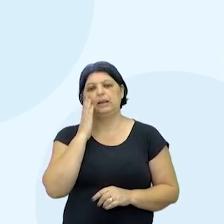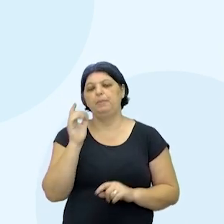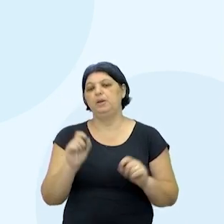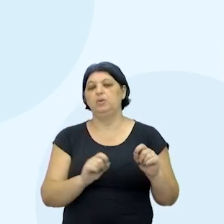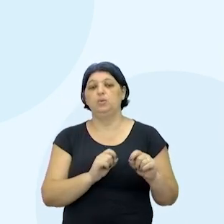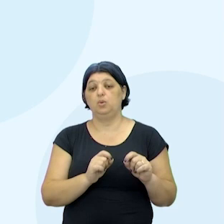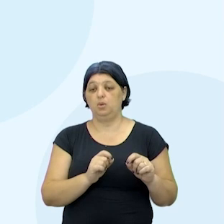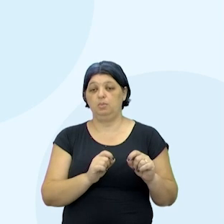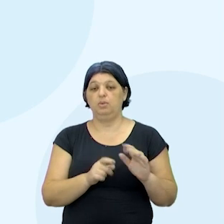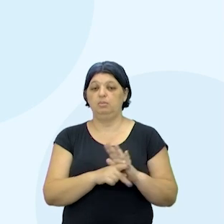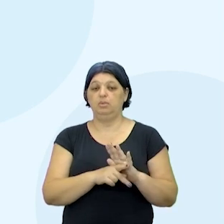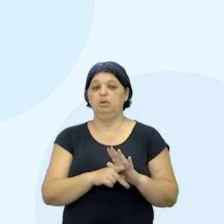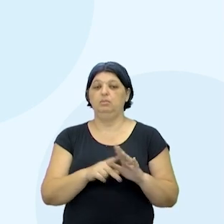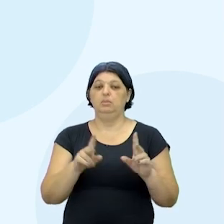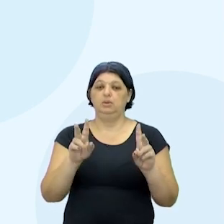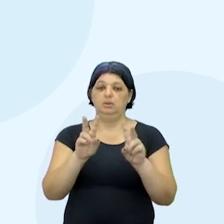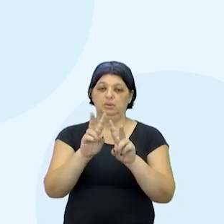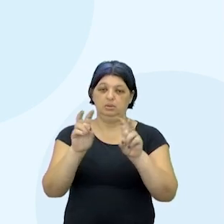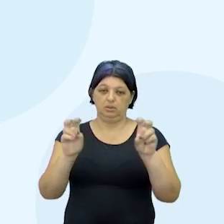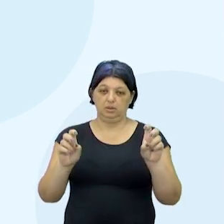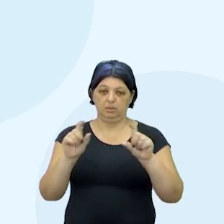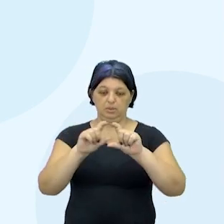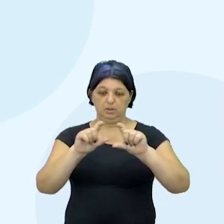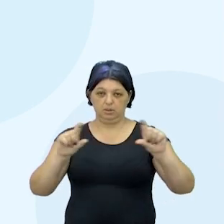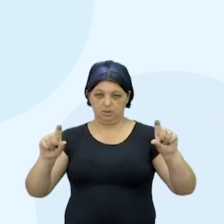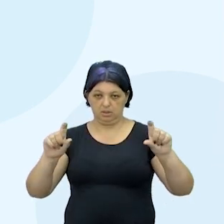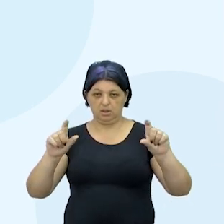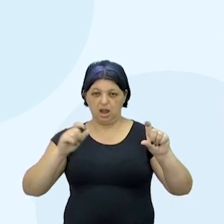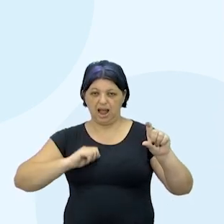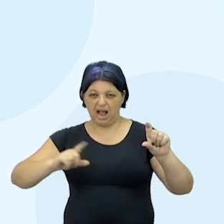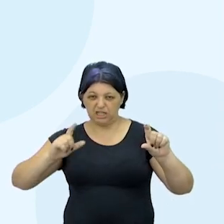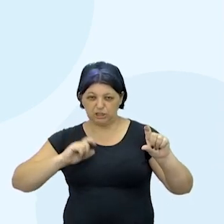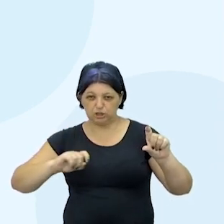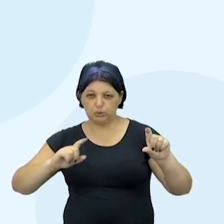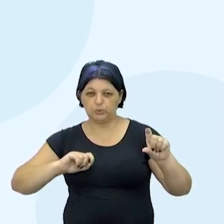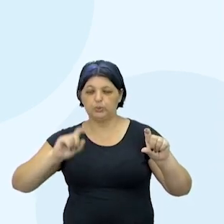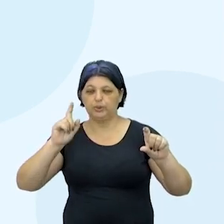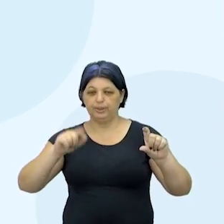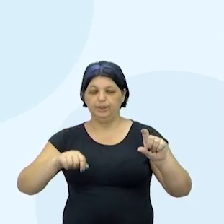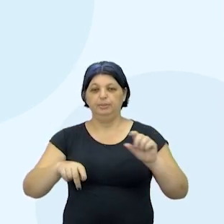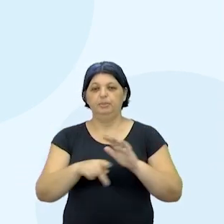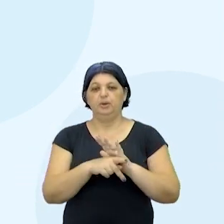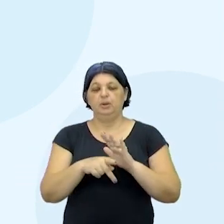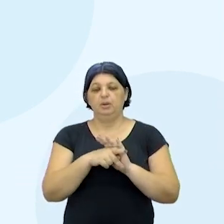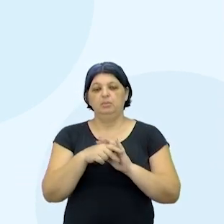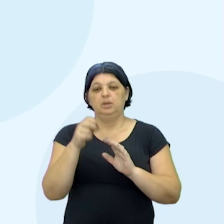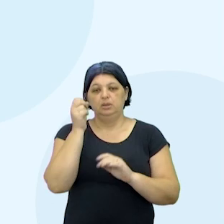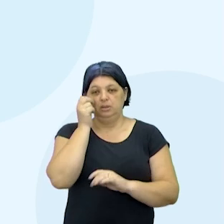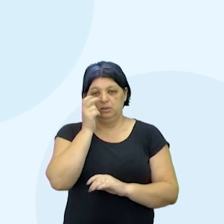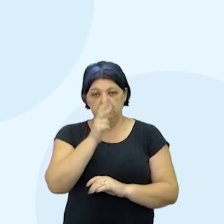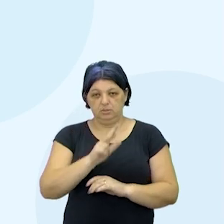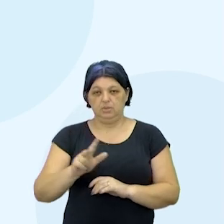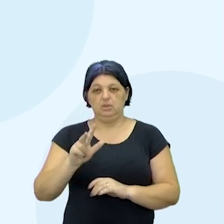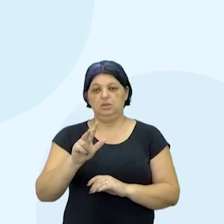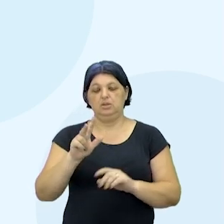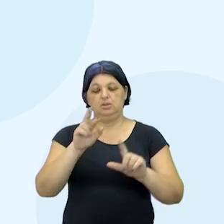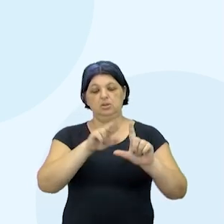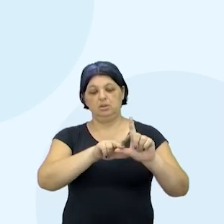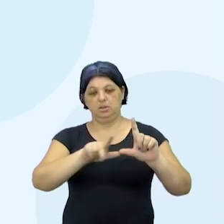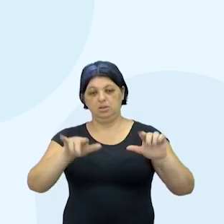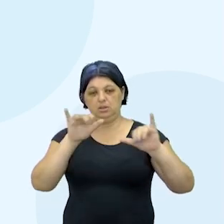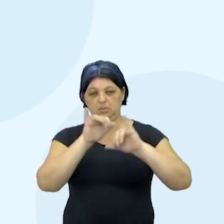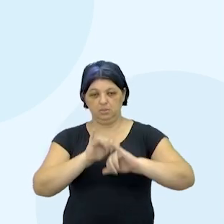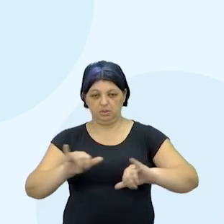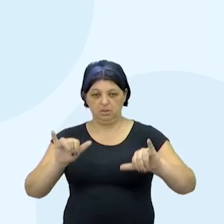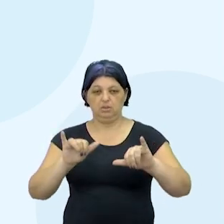nosso aprofundamento é o que está em aí azul, Se Liga na Mídia. Esse semestre a gente trabalha a unidade curricular 1, tá na mídia, tá no